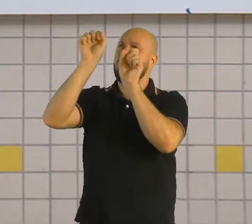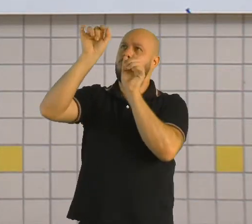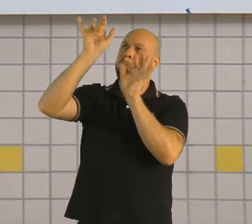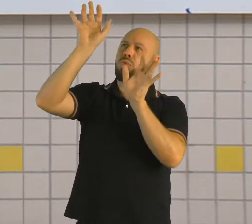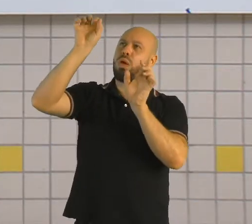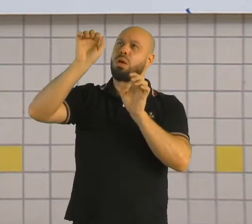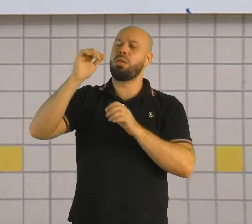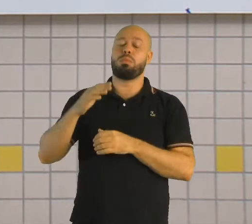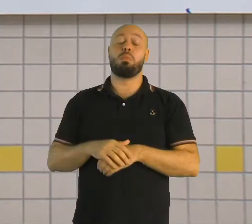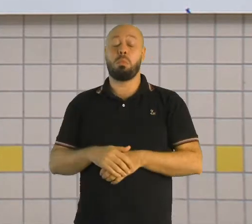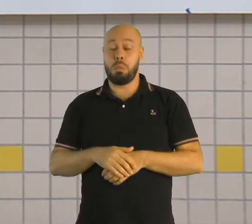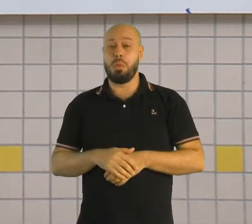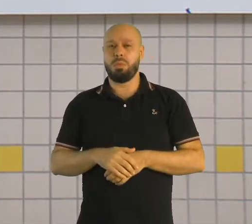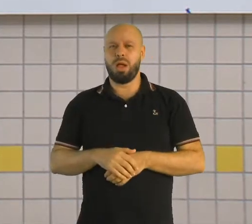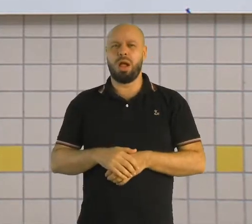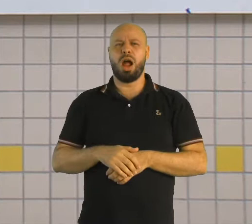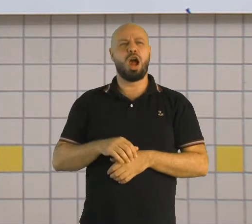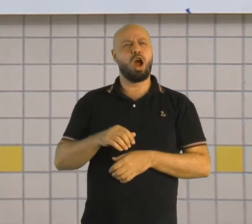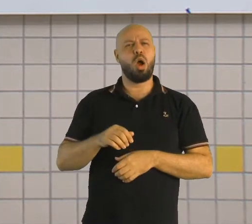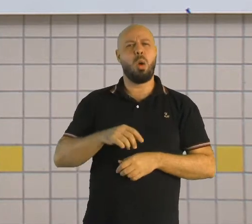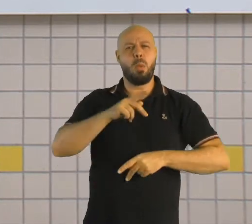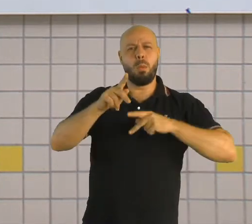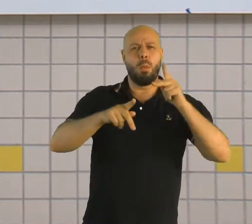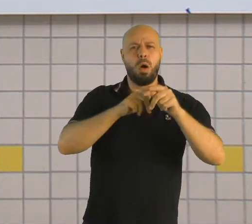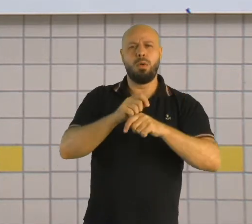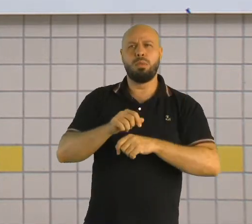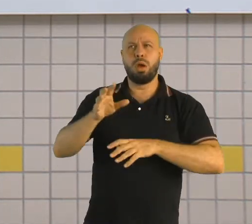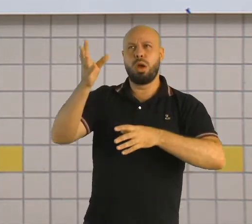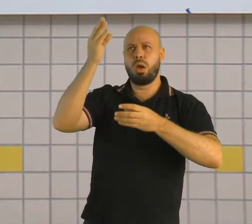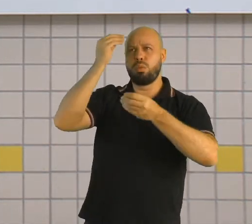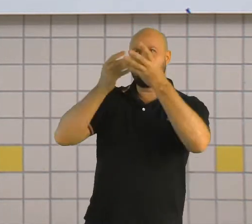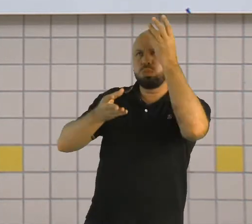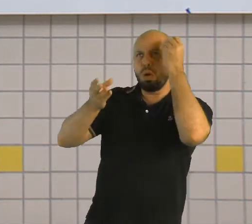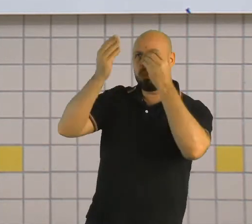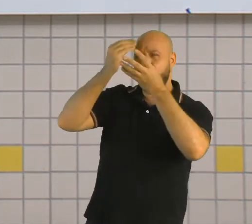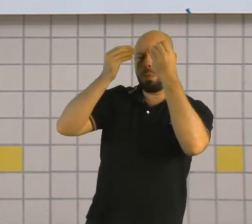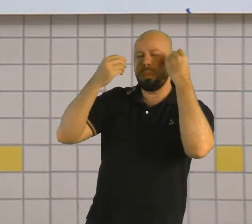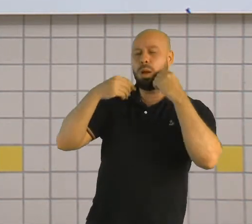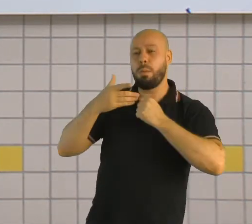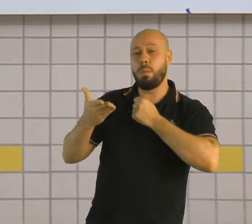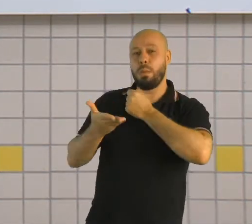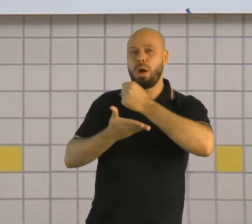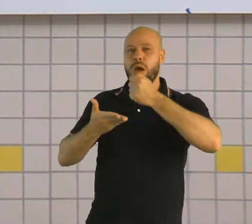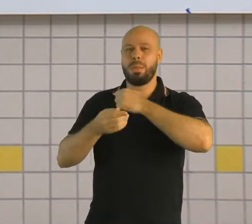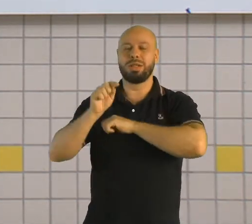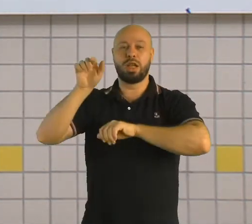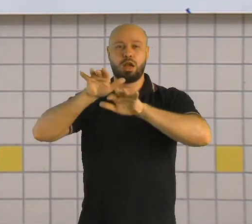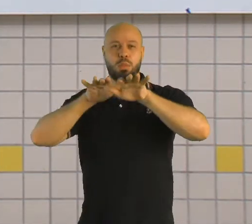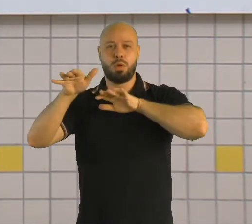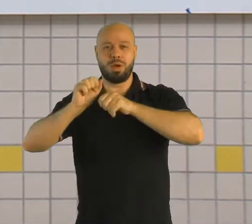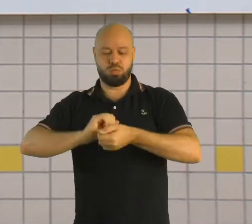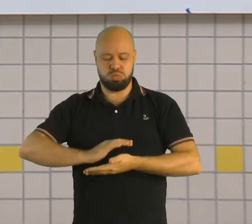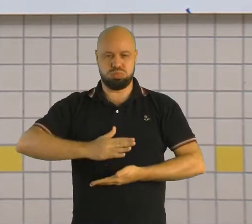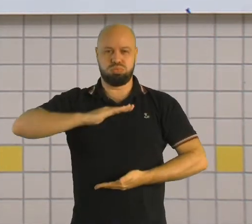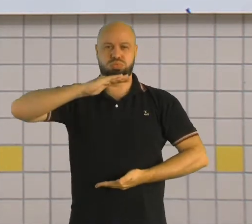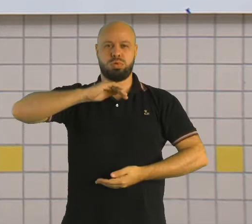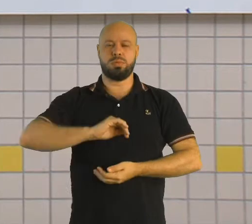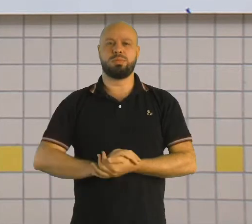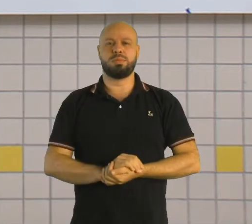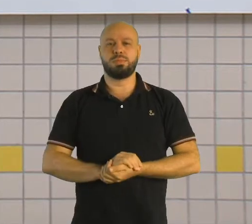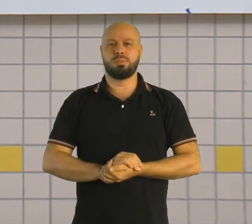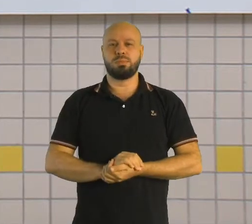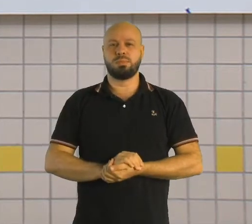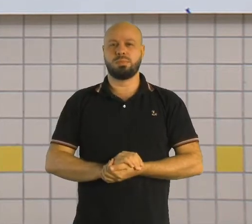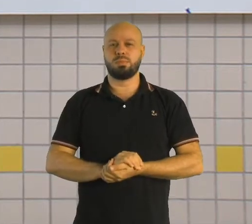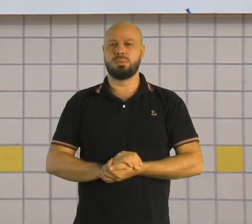a ideia que os caras tinham que colocar em prática, né? Lá davam os pilares do movimento do Renascimento. Outro ponto importante